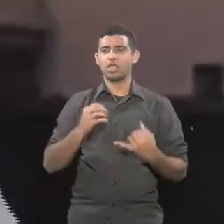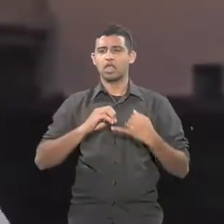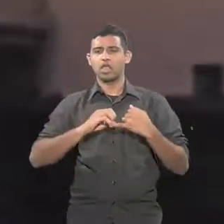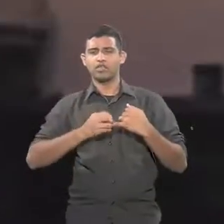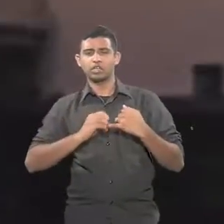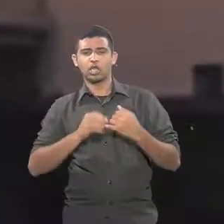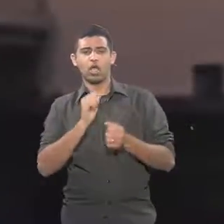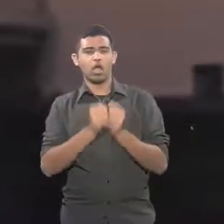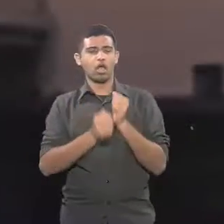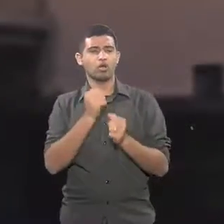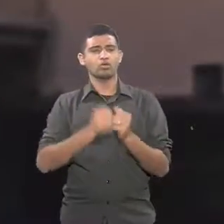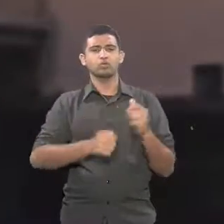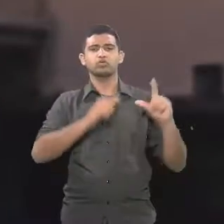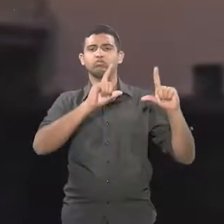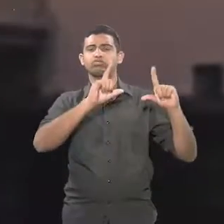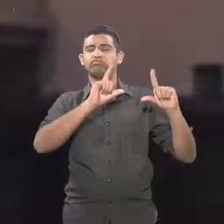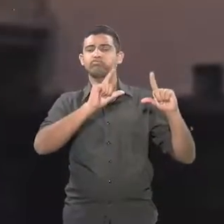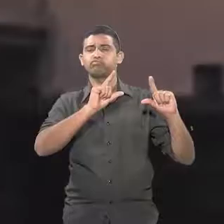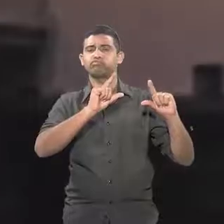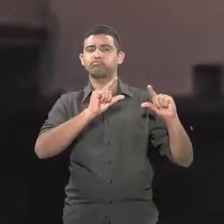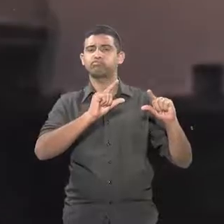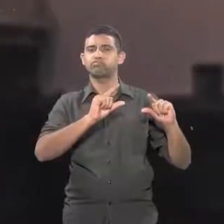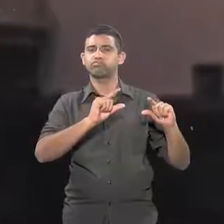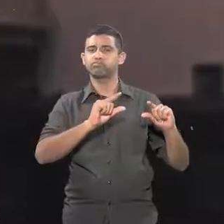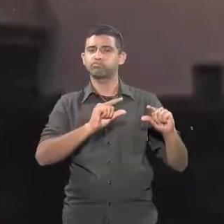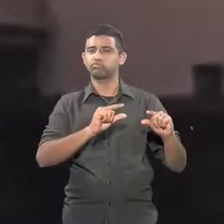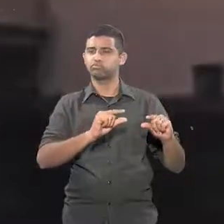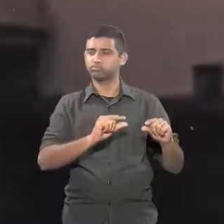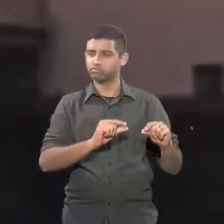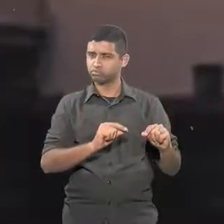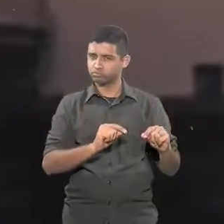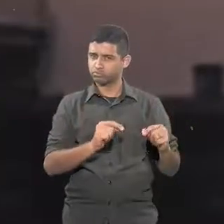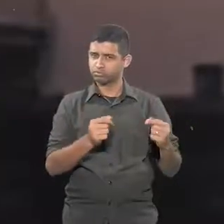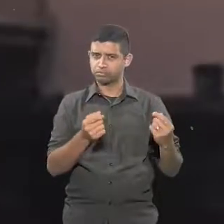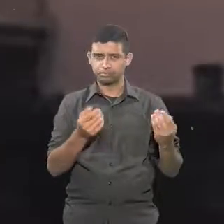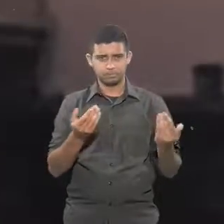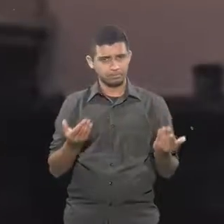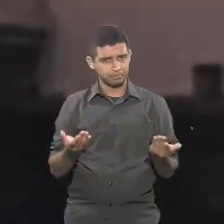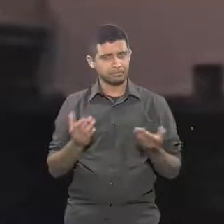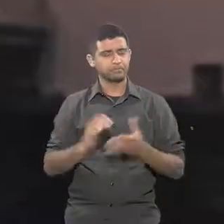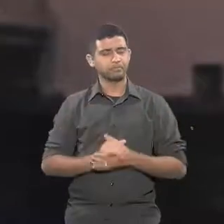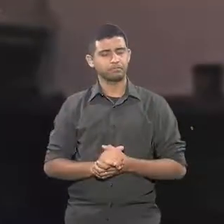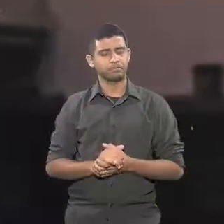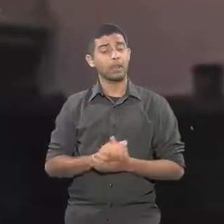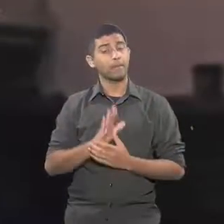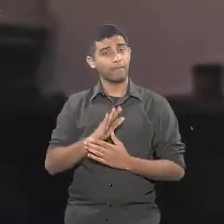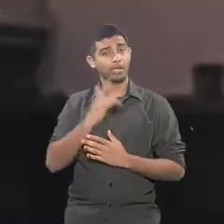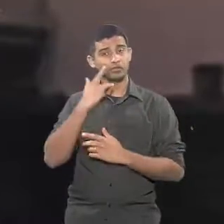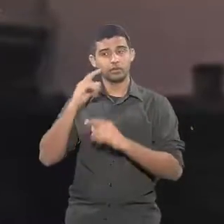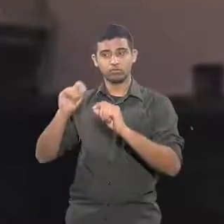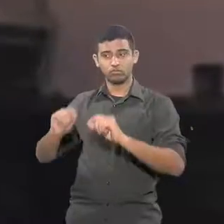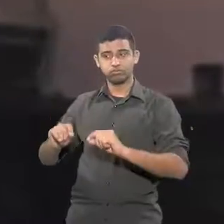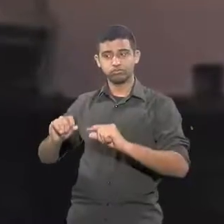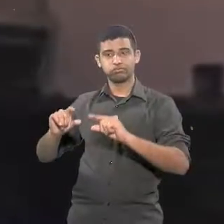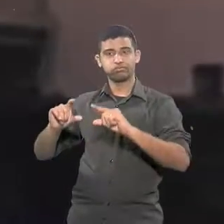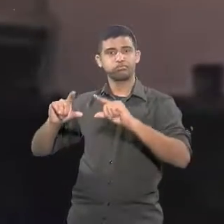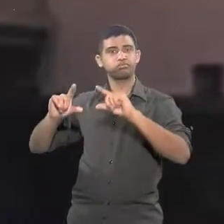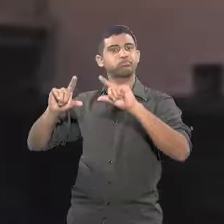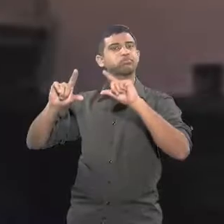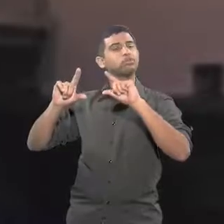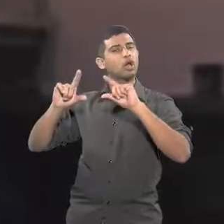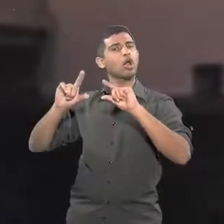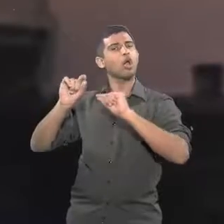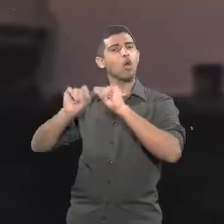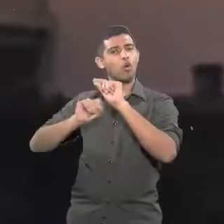exemplo, diminuindo a participação dos gastos, né, com esse tipo de alimento, né, ao mesmo tempo que você vê um